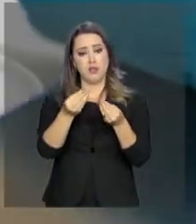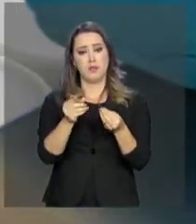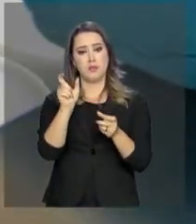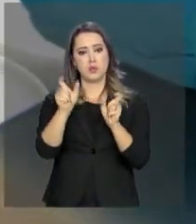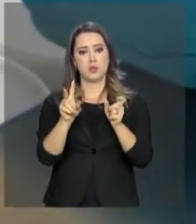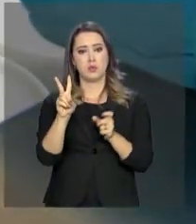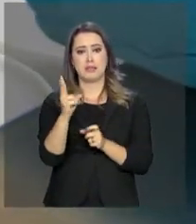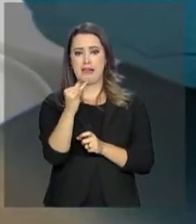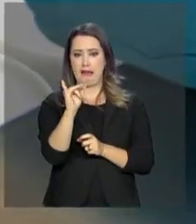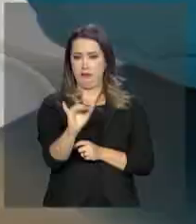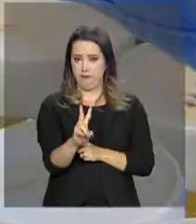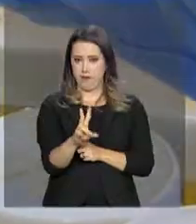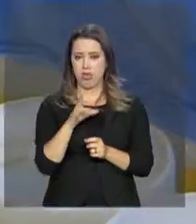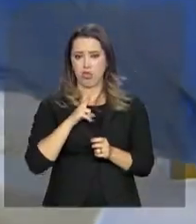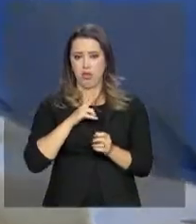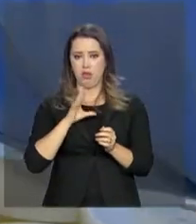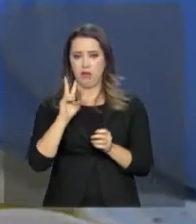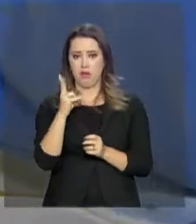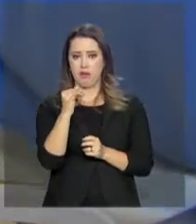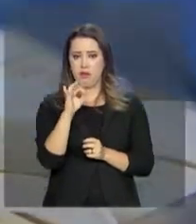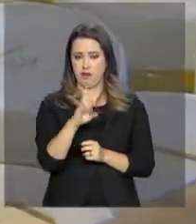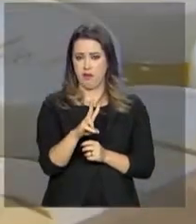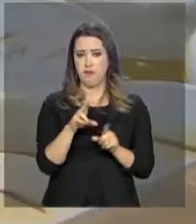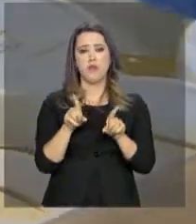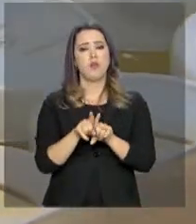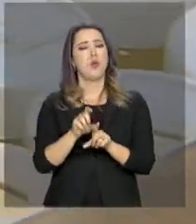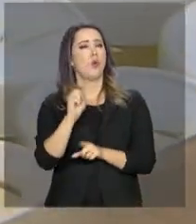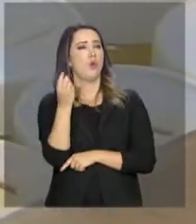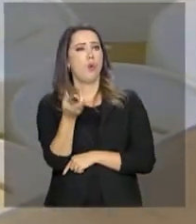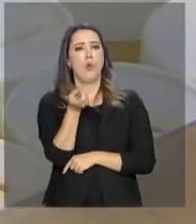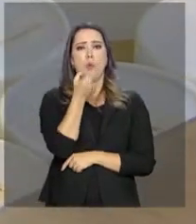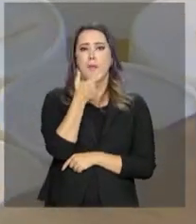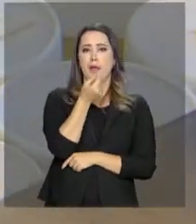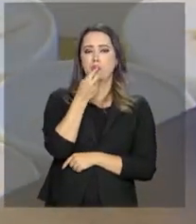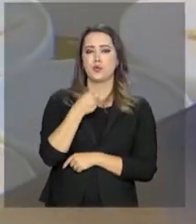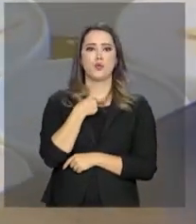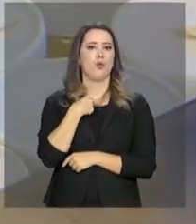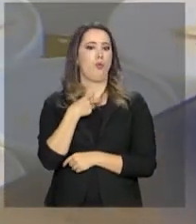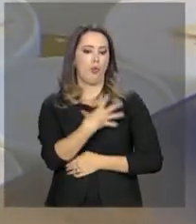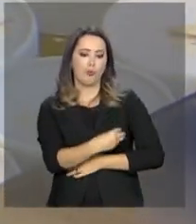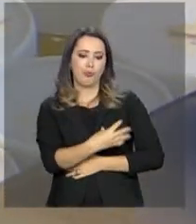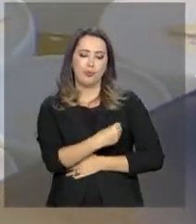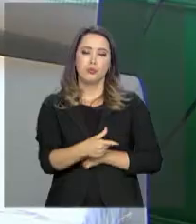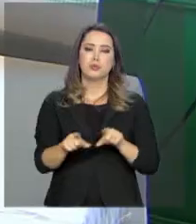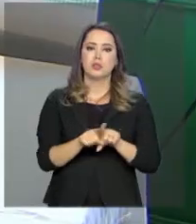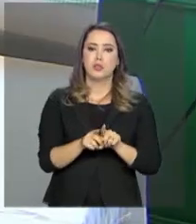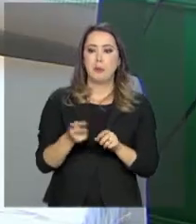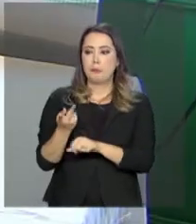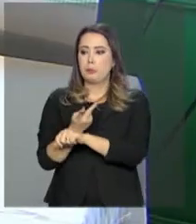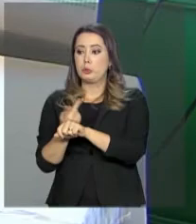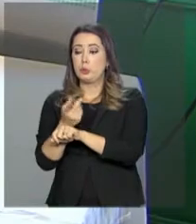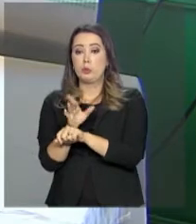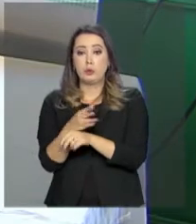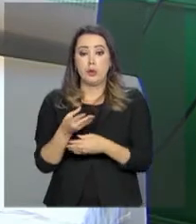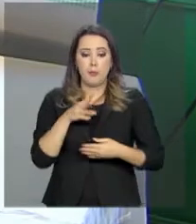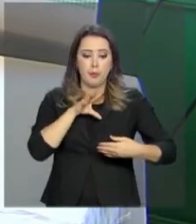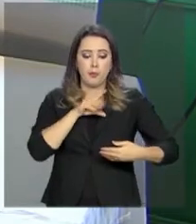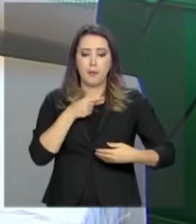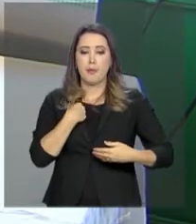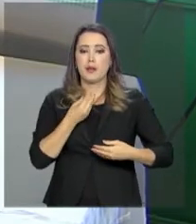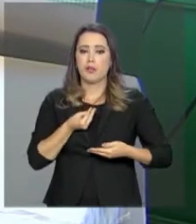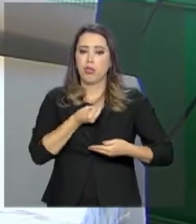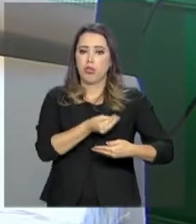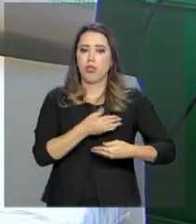usuários de medicamentos incompatíveis com a amamentação e uti neonatais recorrem para alimentar os pequenos